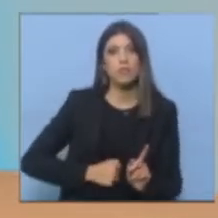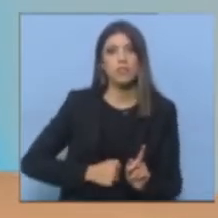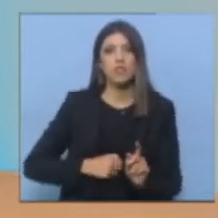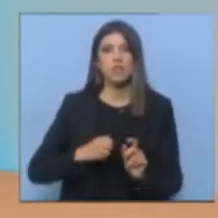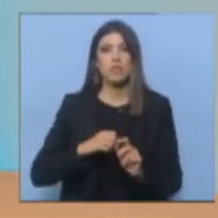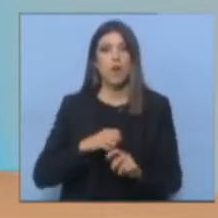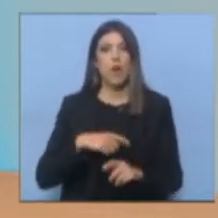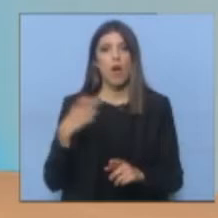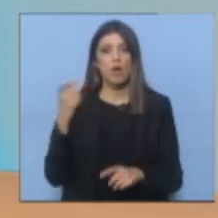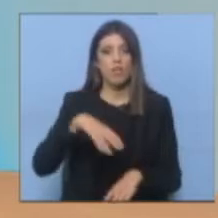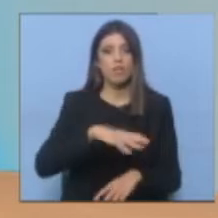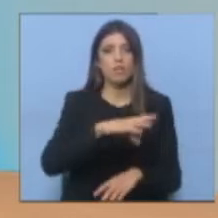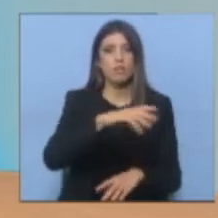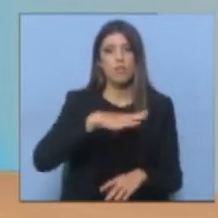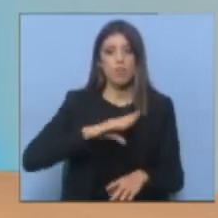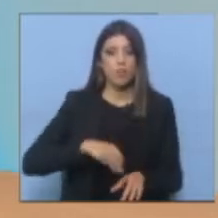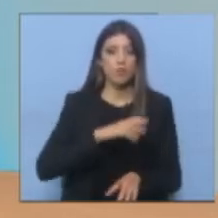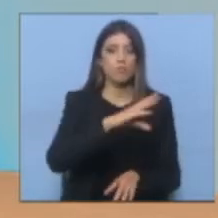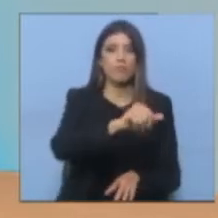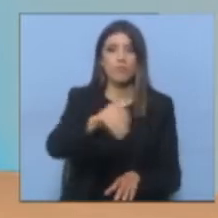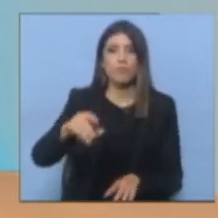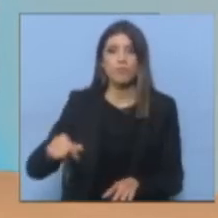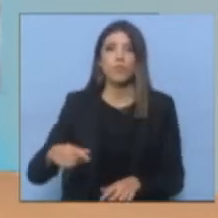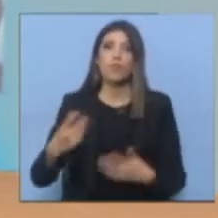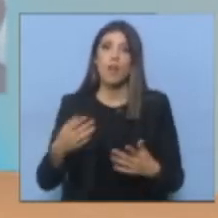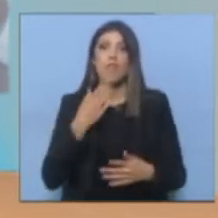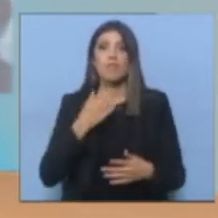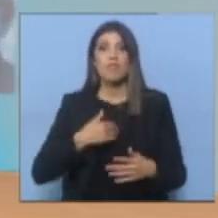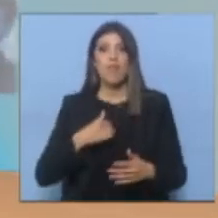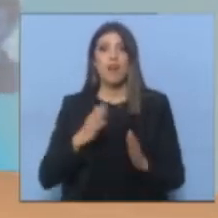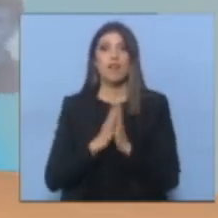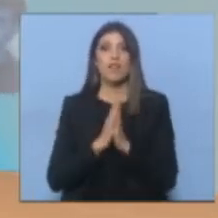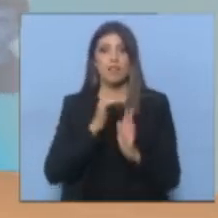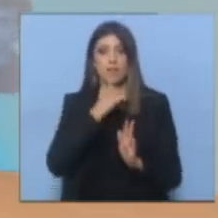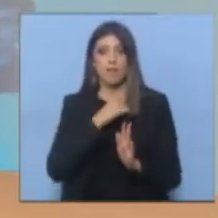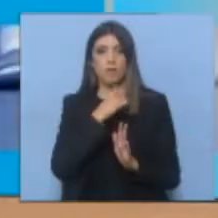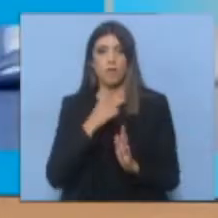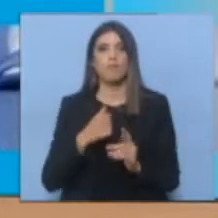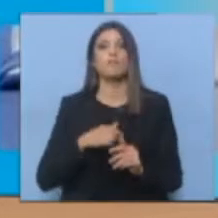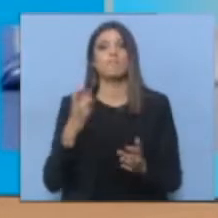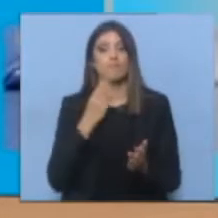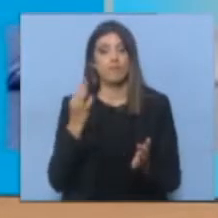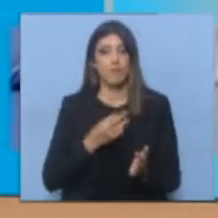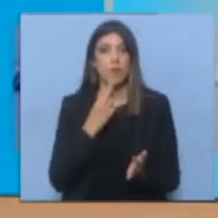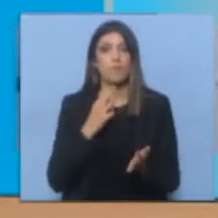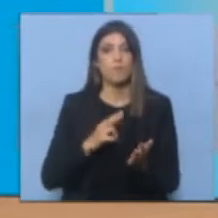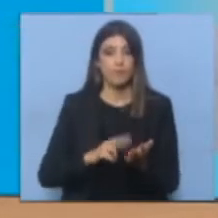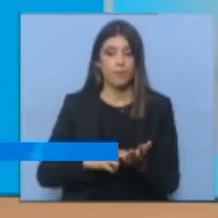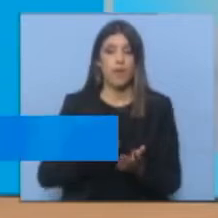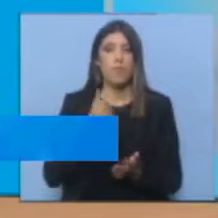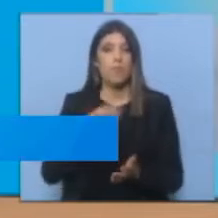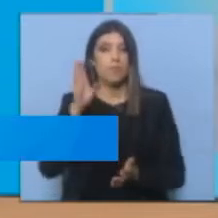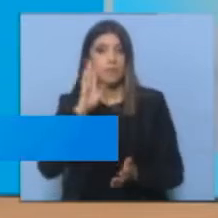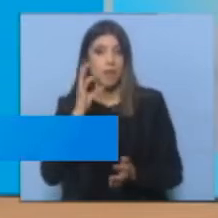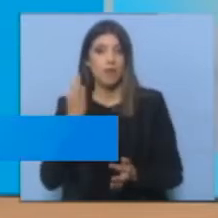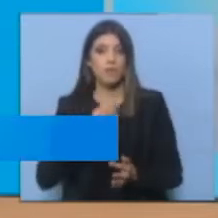do mundo e que a Ajuda à Igreja que Sofre quer lembrar nesta Quaresma. Exatamente, boa tarde. De facto, nesta Quaresma